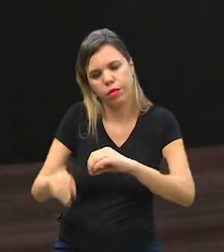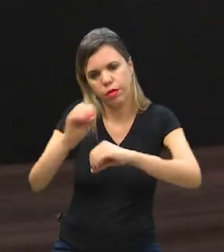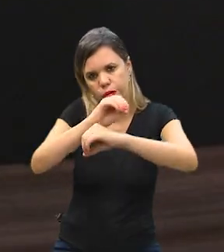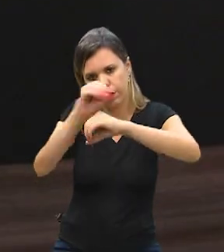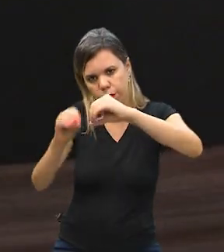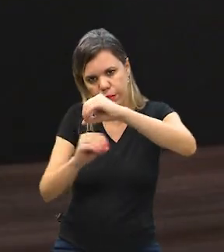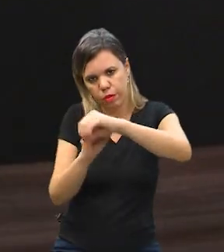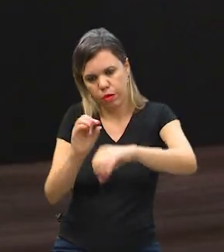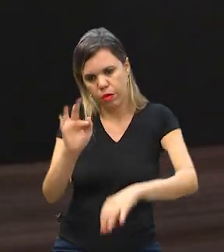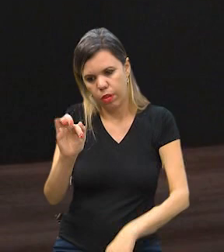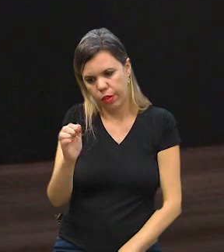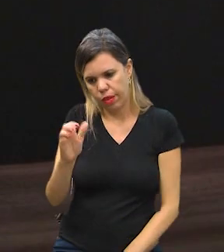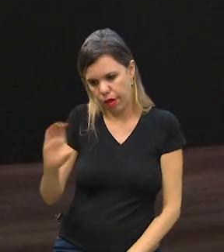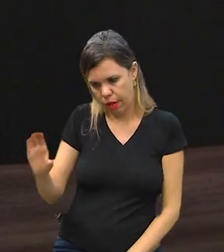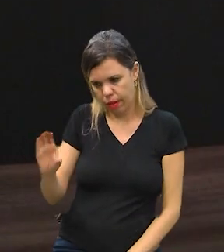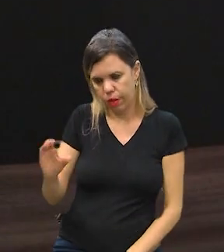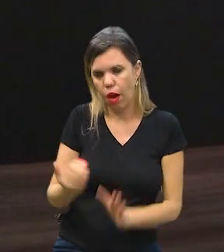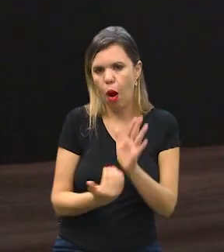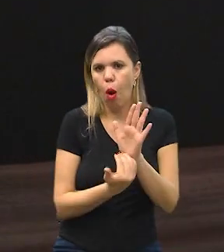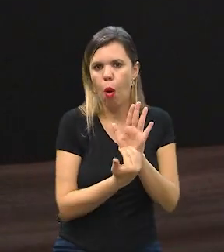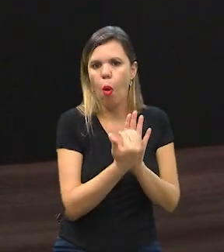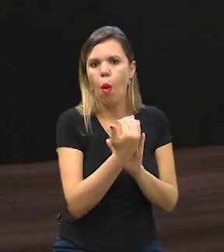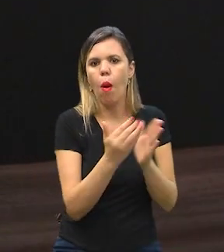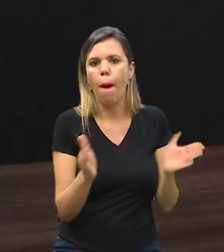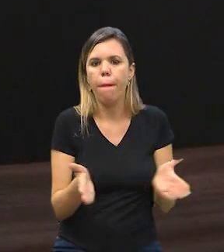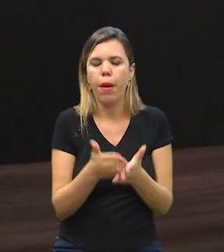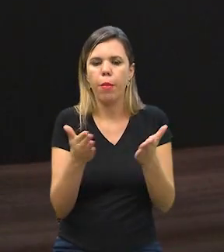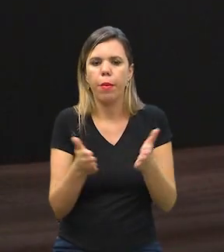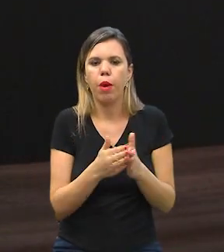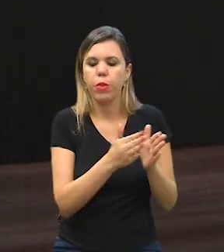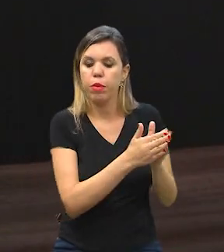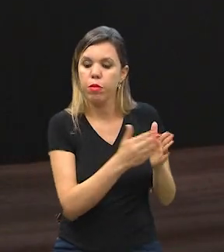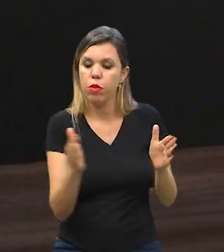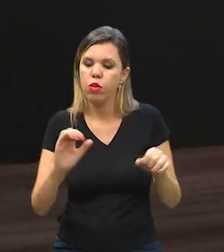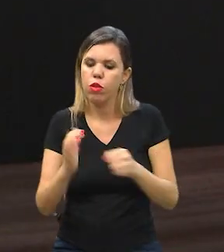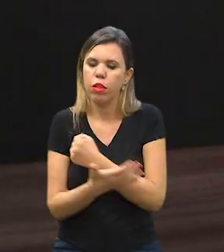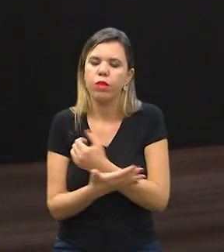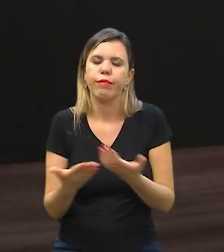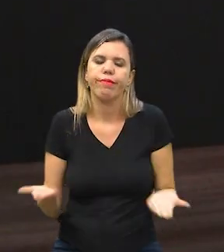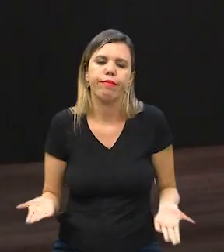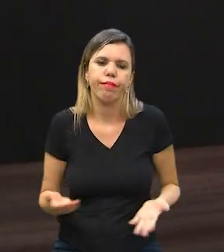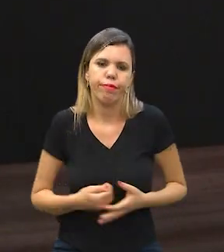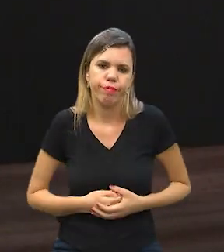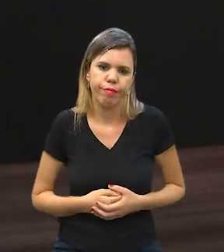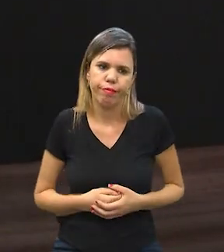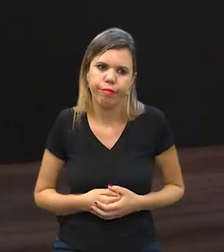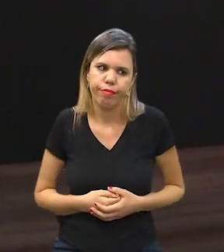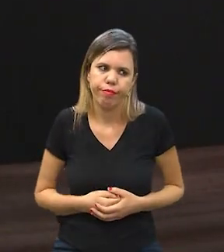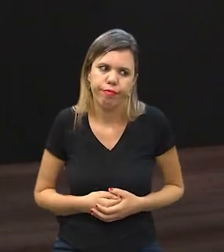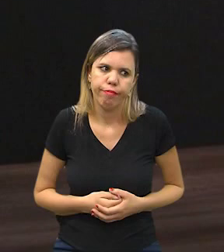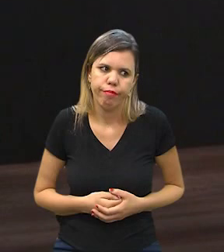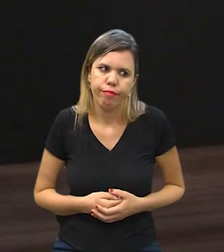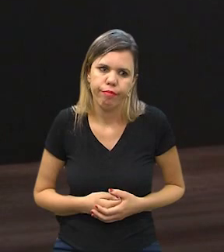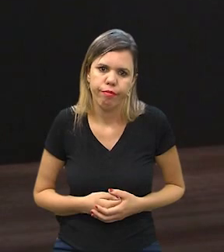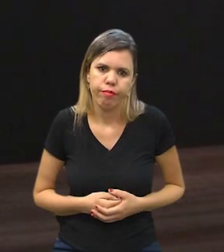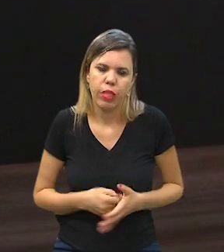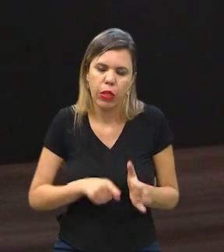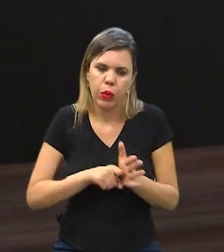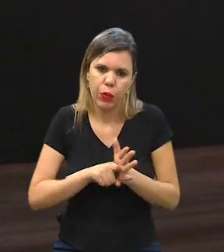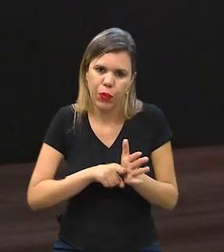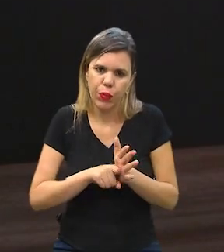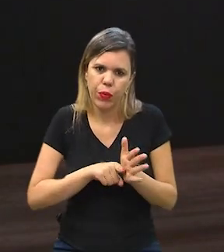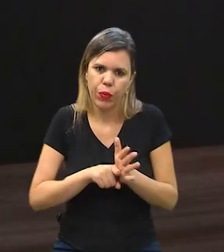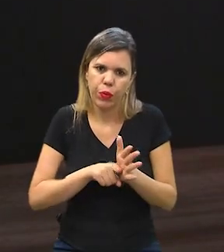inclusive, um estudo da própria FEAC que fala sobre a questão do aumento da vulnerabilidade em decorrência da pandemia da Covid-19,